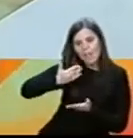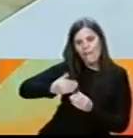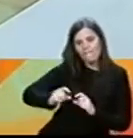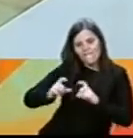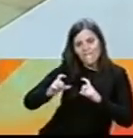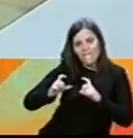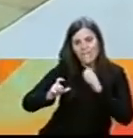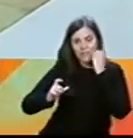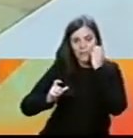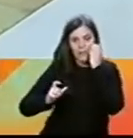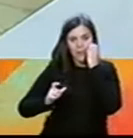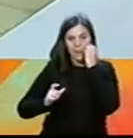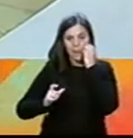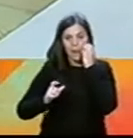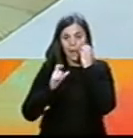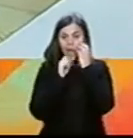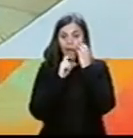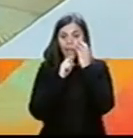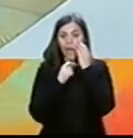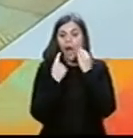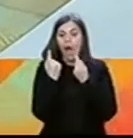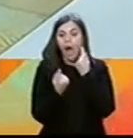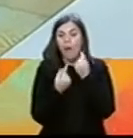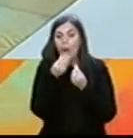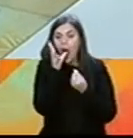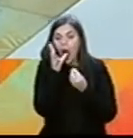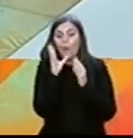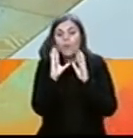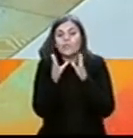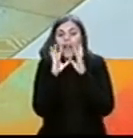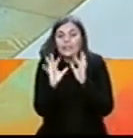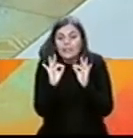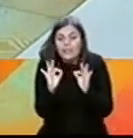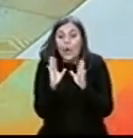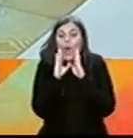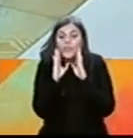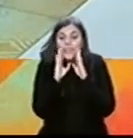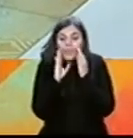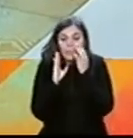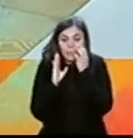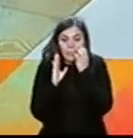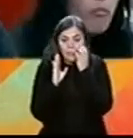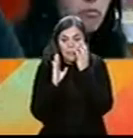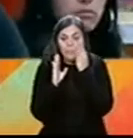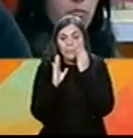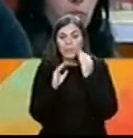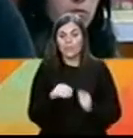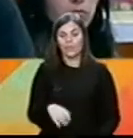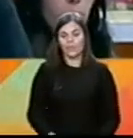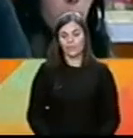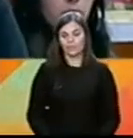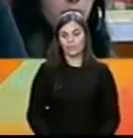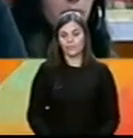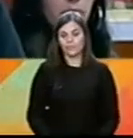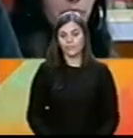virar. Eles vão soltar alguma aguinha. É, exatamente. Mas... É preciso estar atento. aqui o ponto do... não fugir. Do